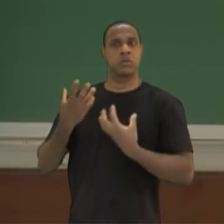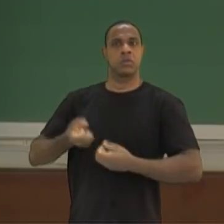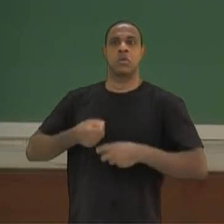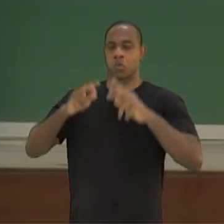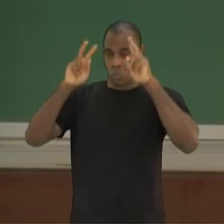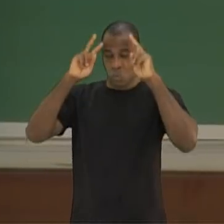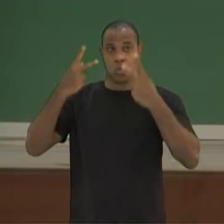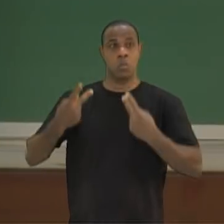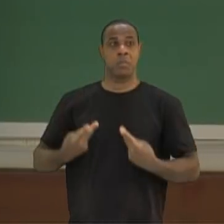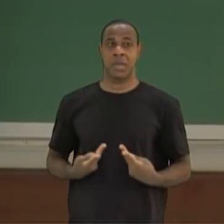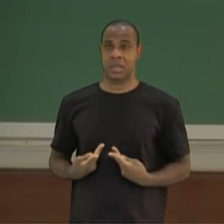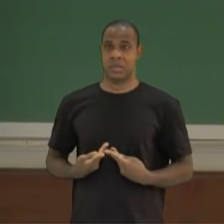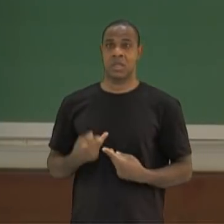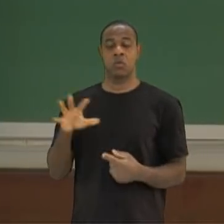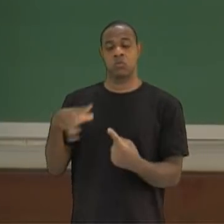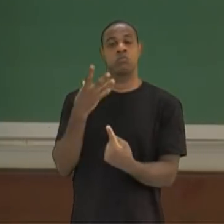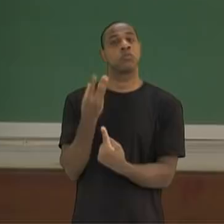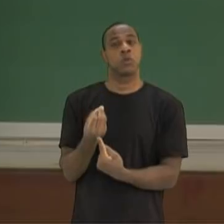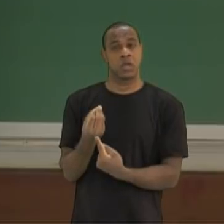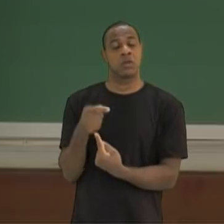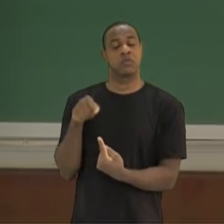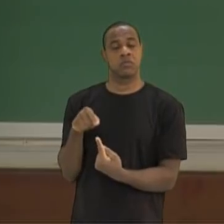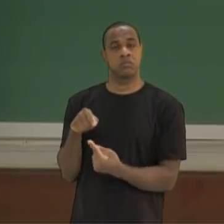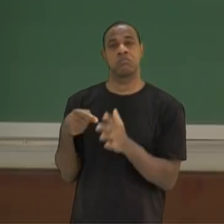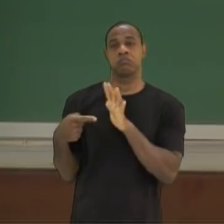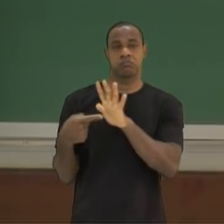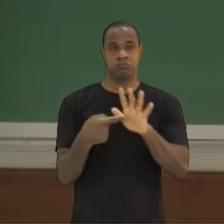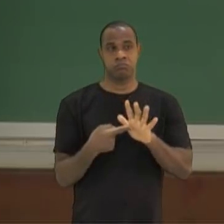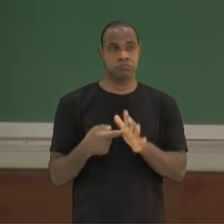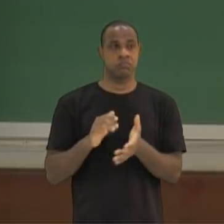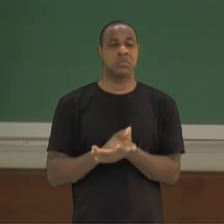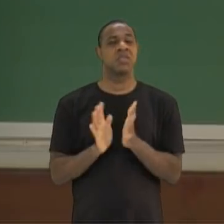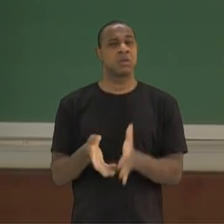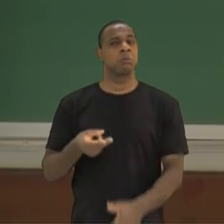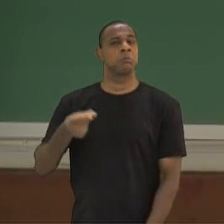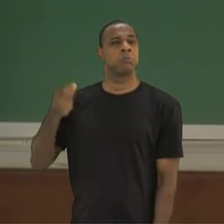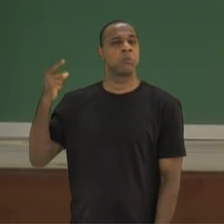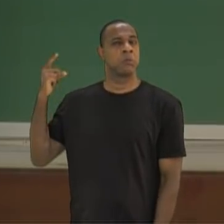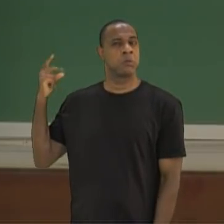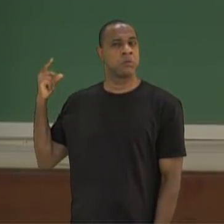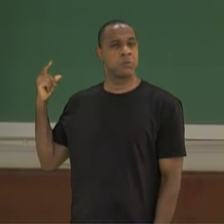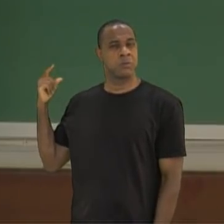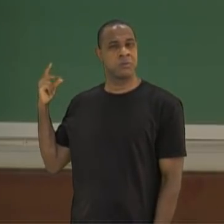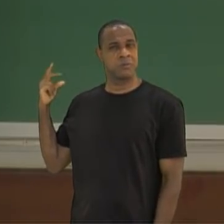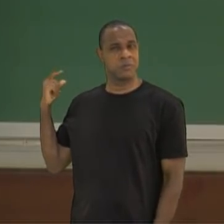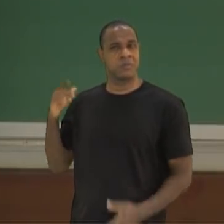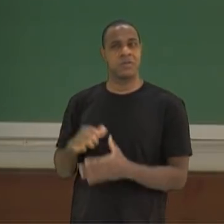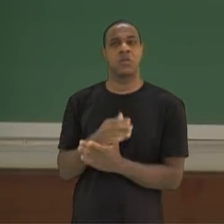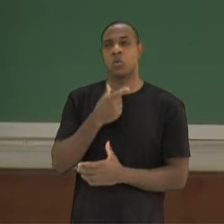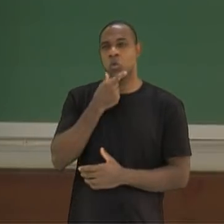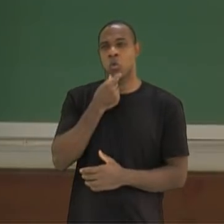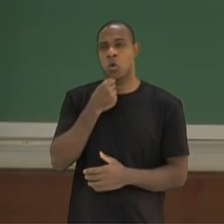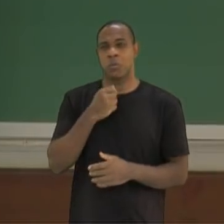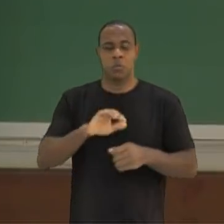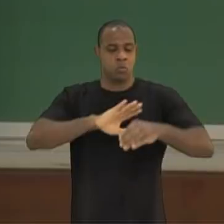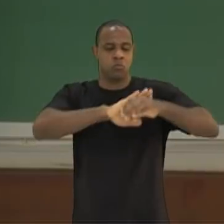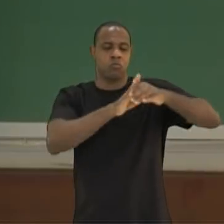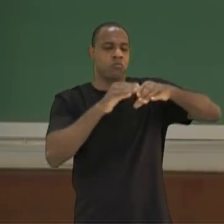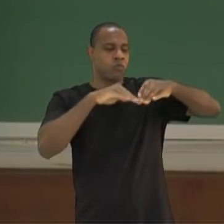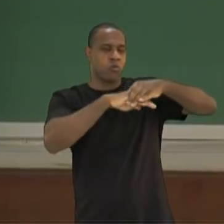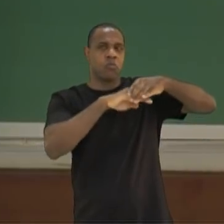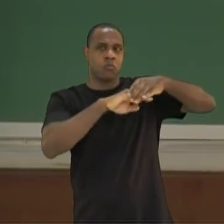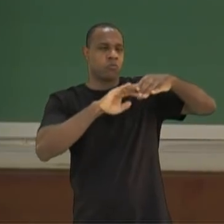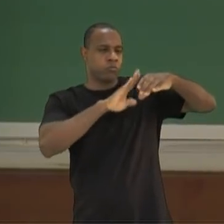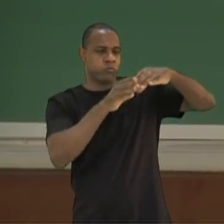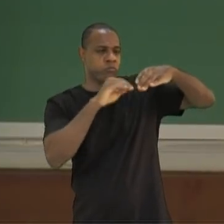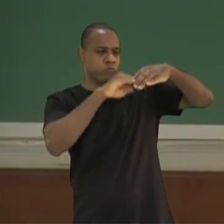expressar é um tipo de arte, certo? E já é uma coisa antiga, ó, vem lá do tempo dos homens da caverna. Eles já nessa época